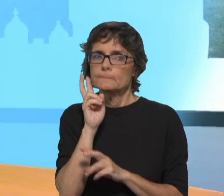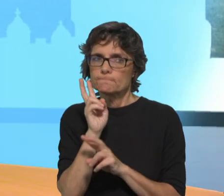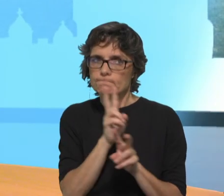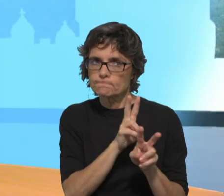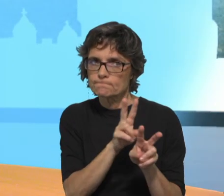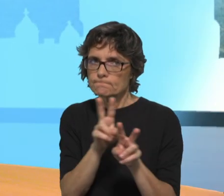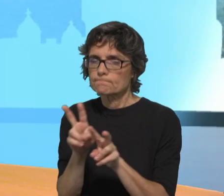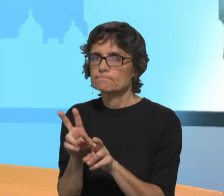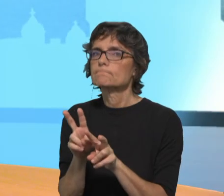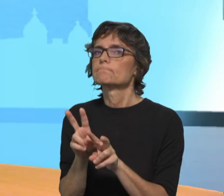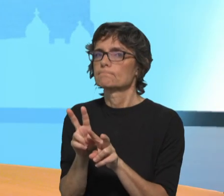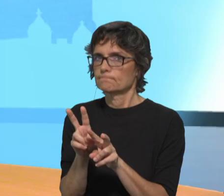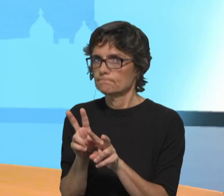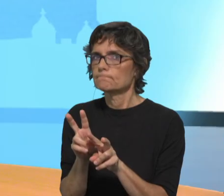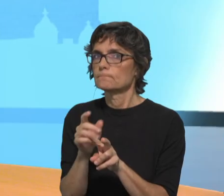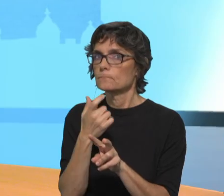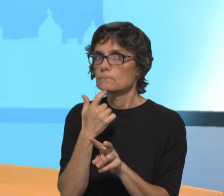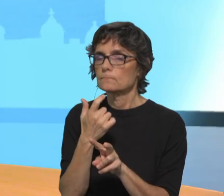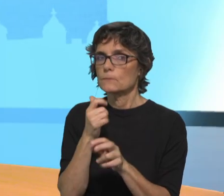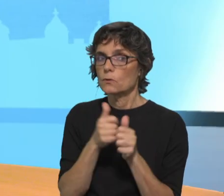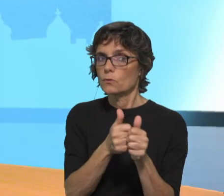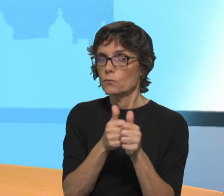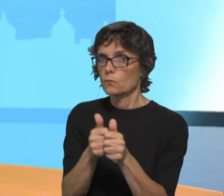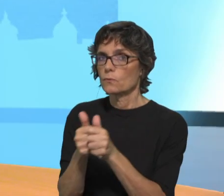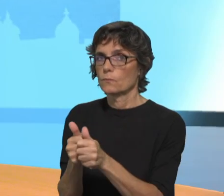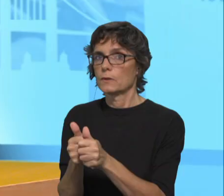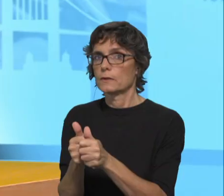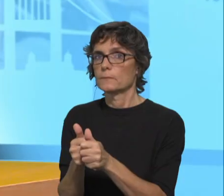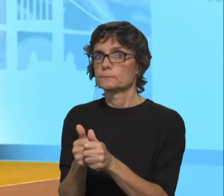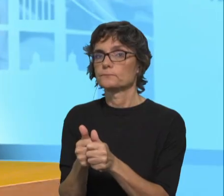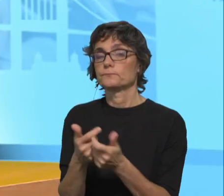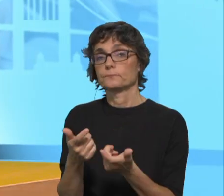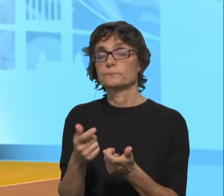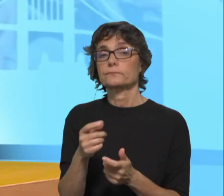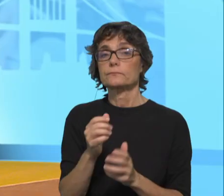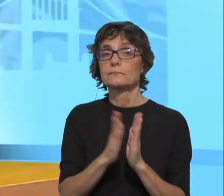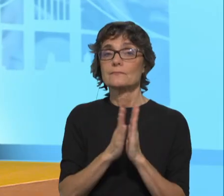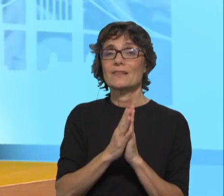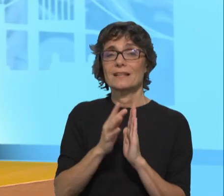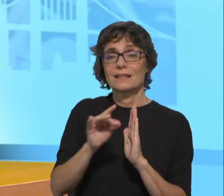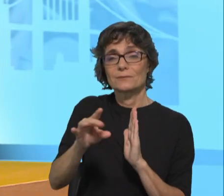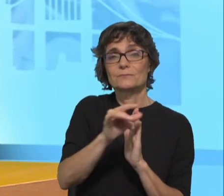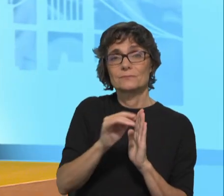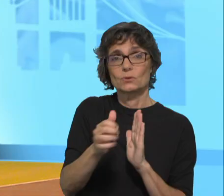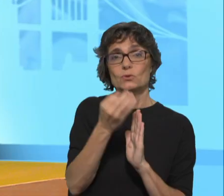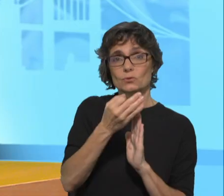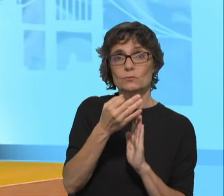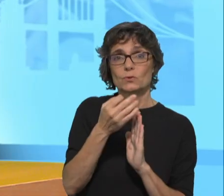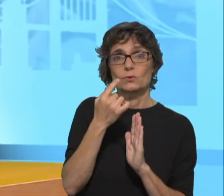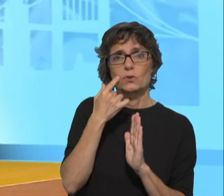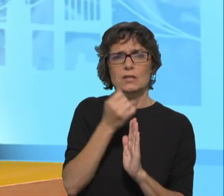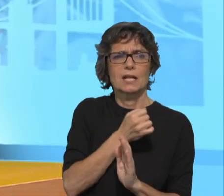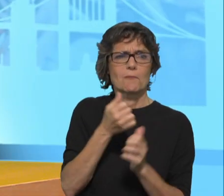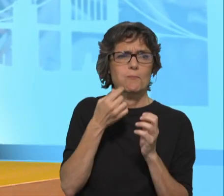realidades, que é a Diocese do Porto, que tem tem paróquias